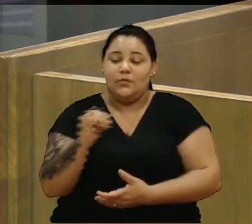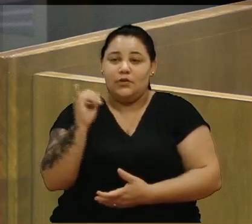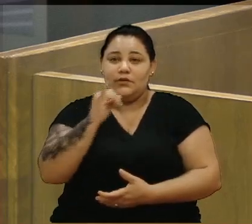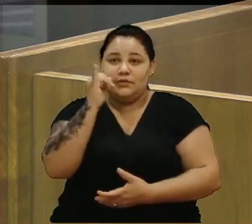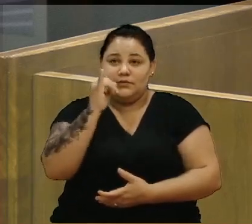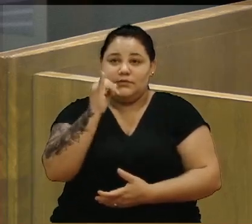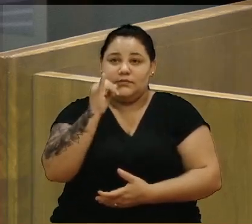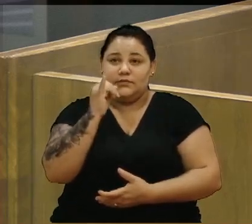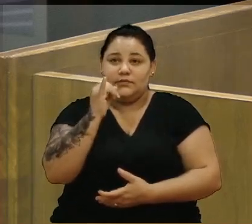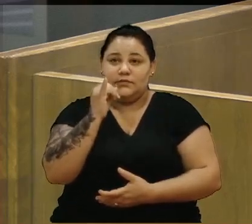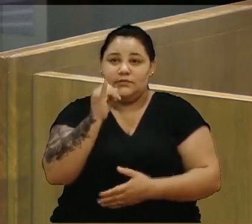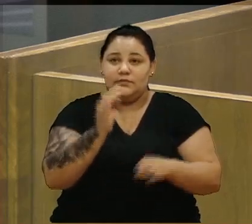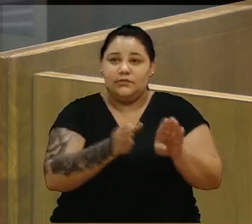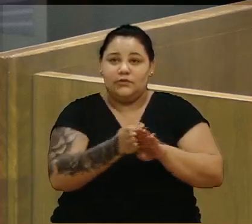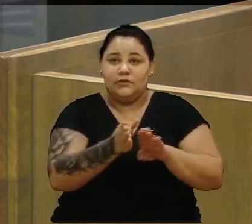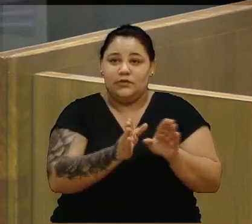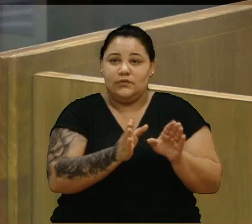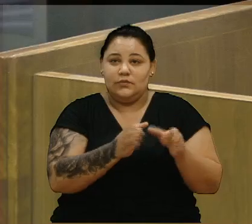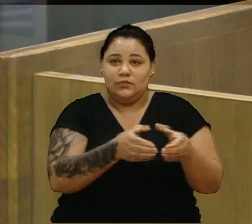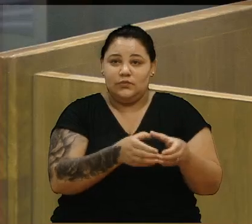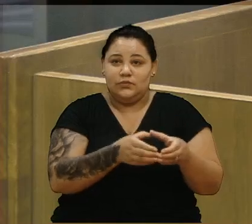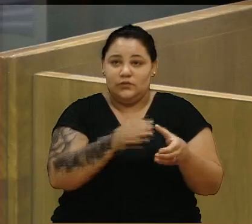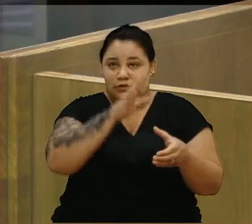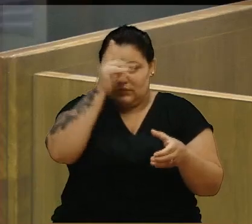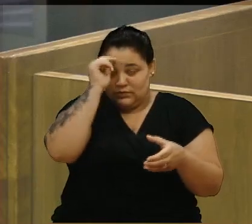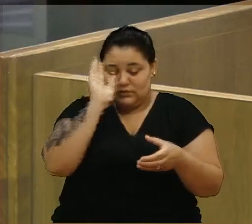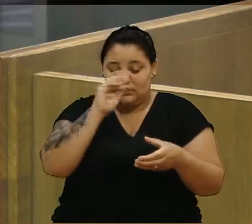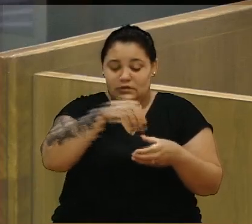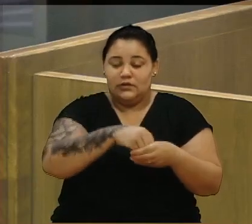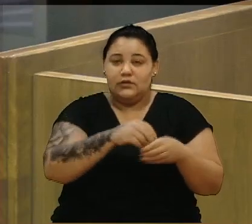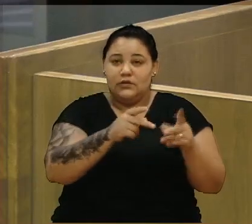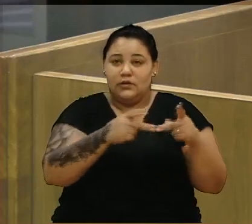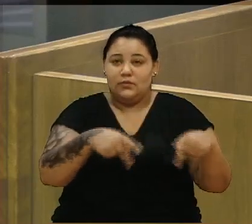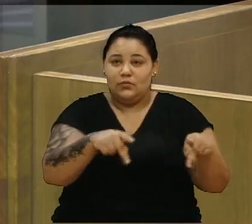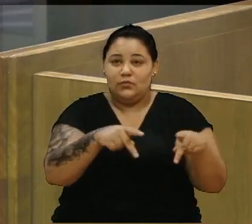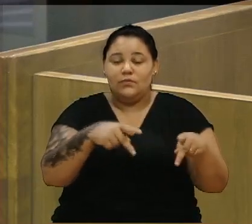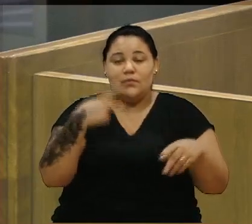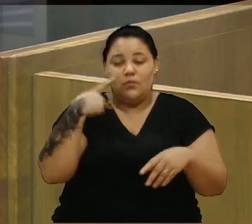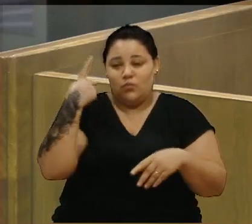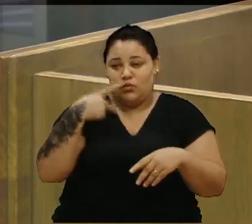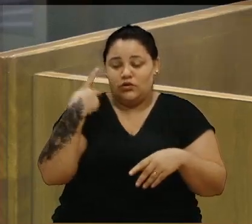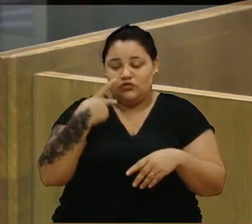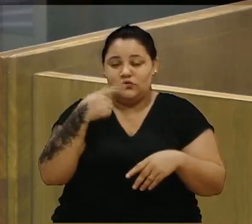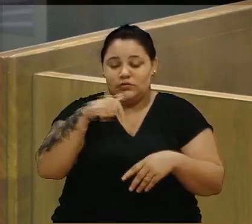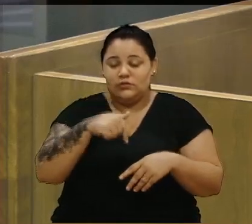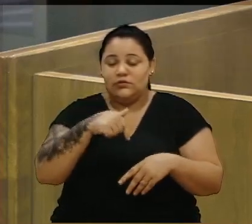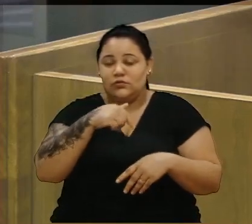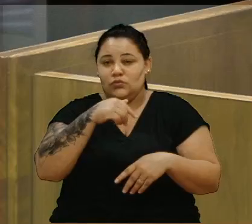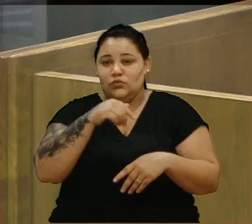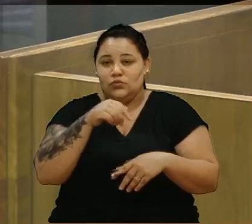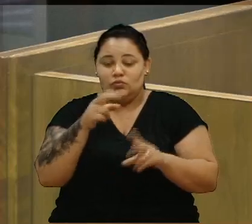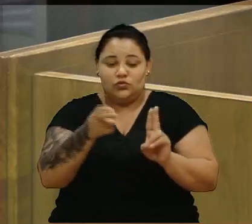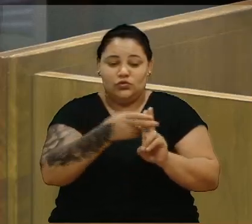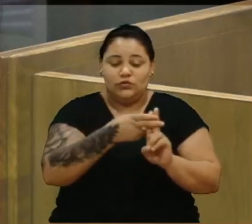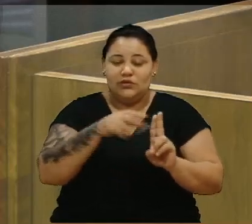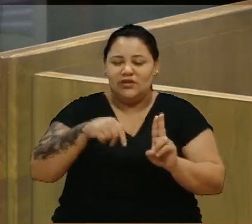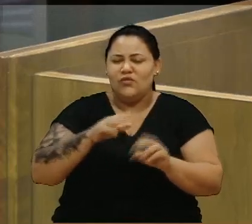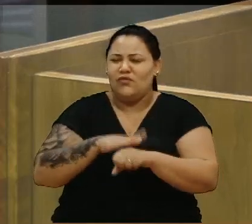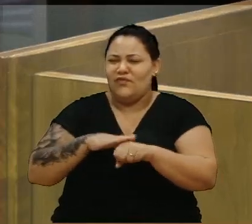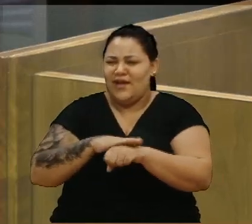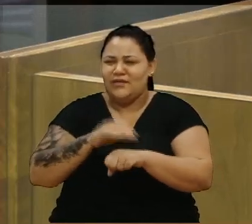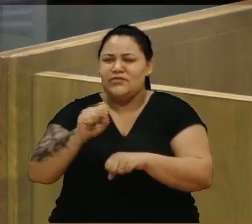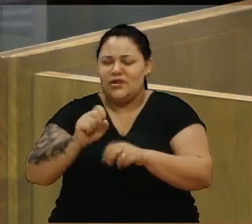SUS. Isso eu converso muito com a própria população, né, dialogando nas UBSs, enfim, a gente vai. O